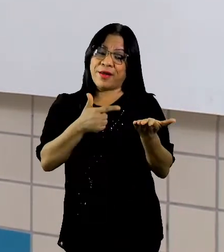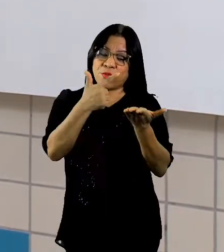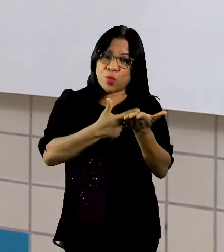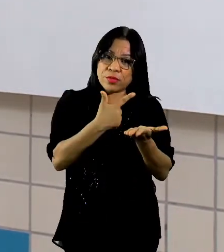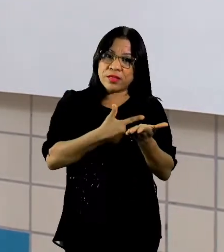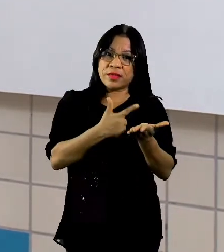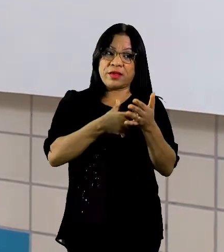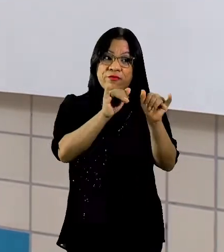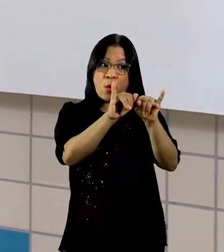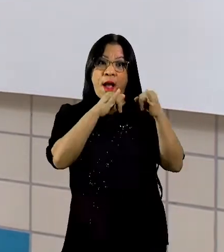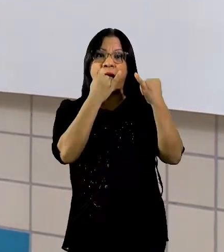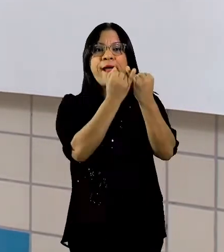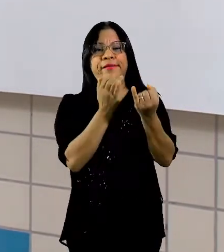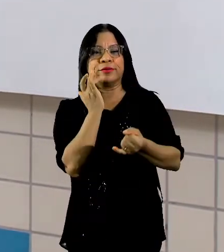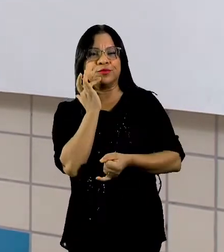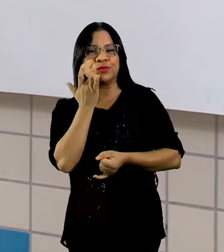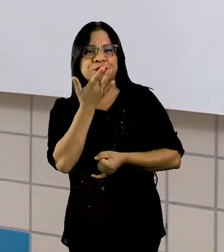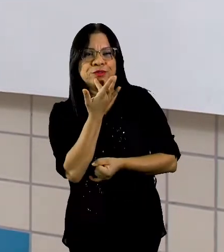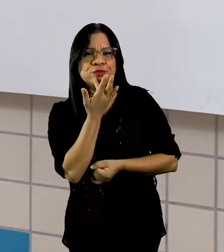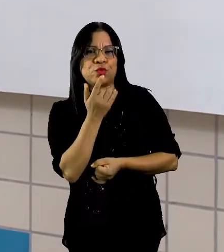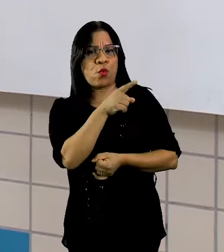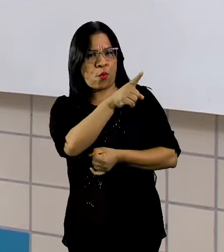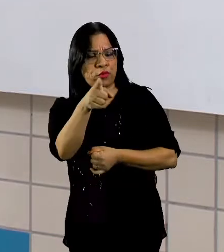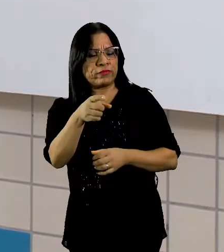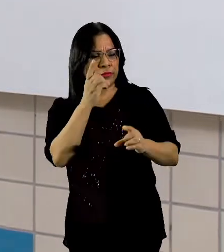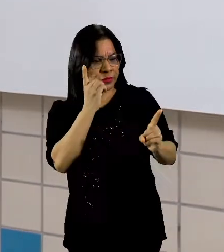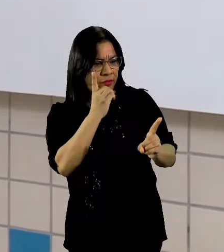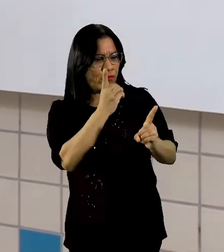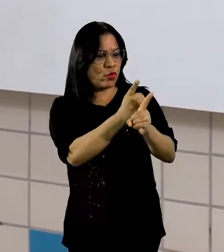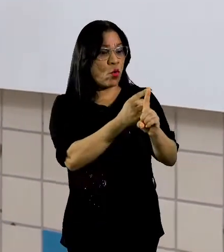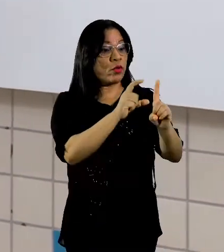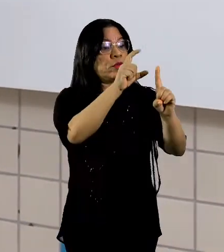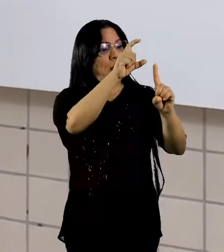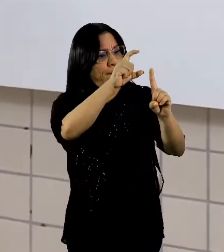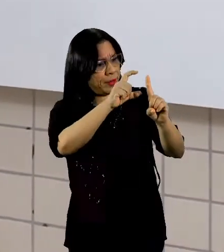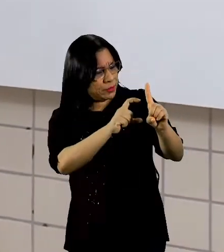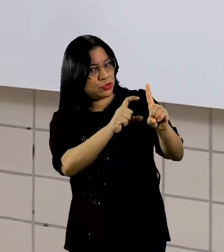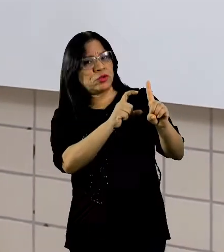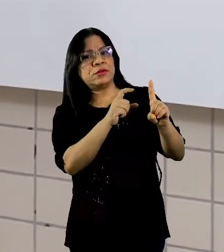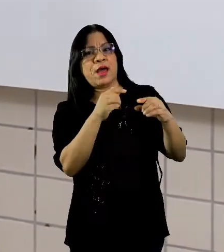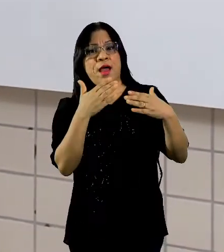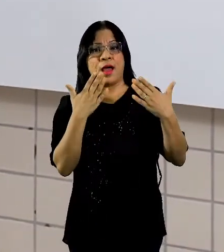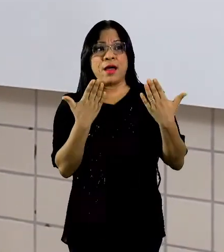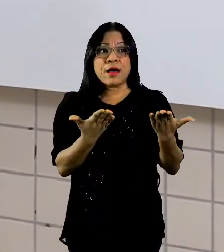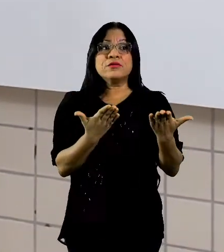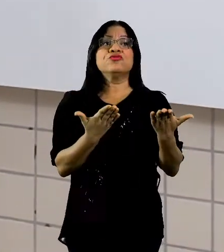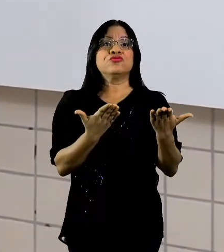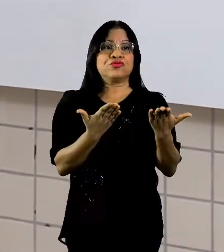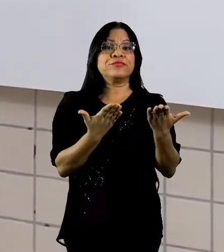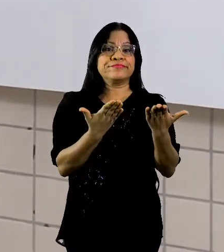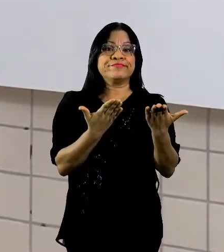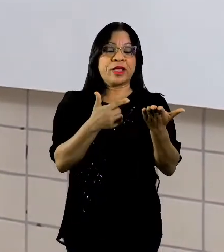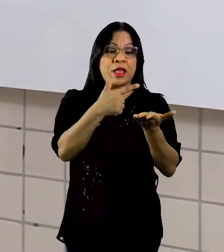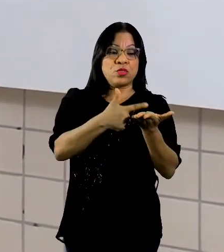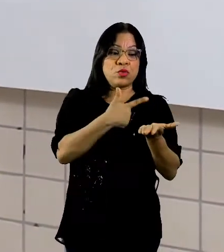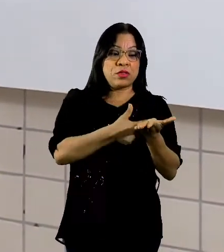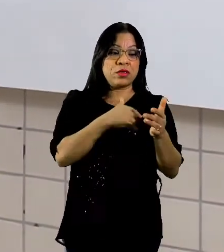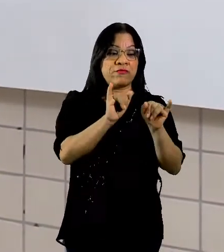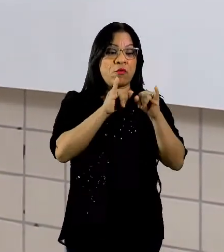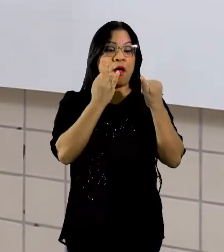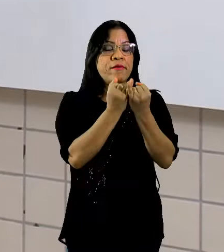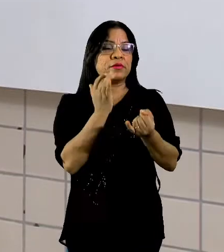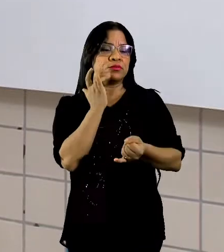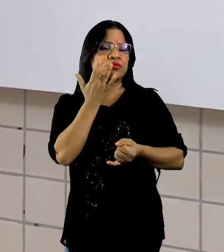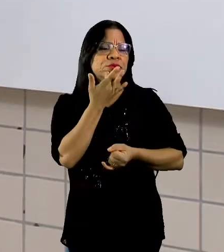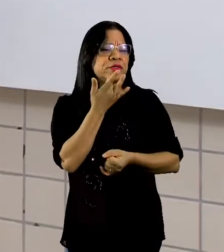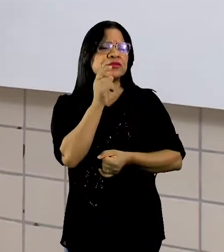detalhar. As personagens da obra A Ilha do Tesouro são... Ah, professora, você falou